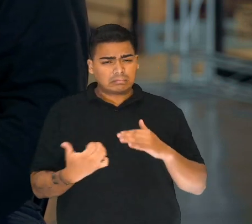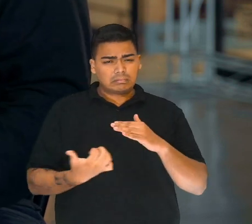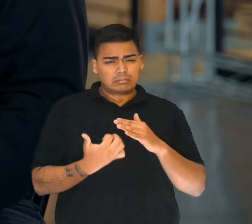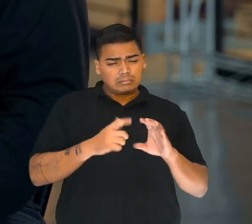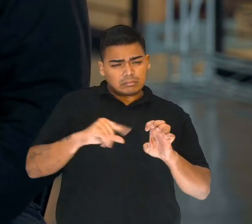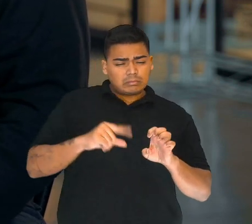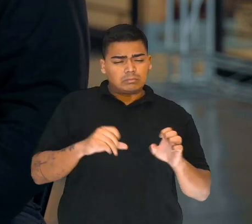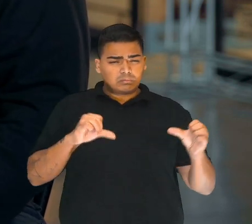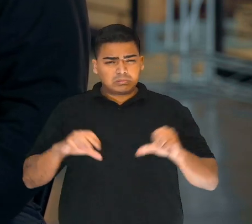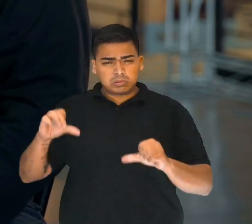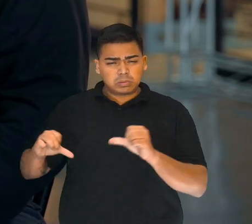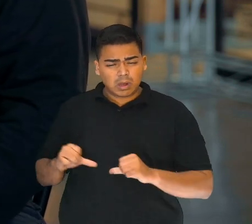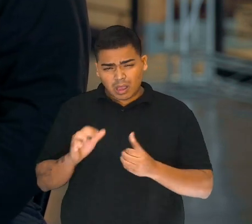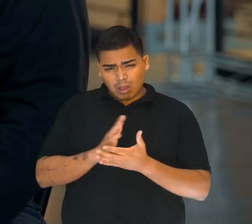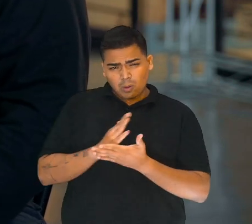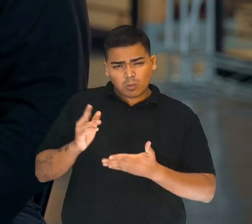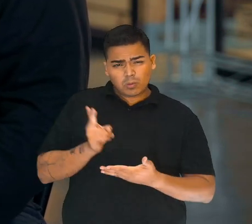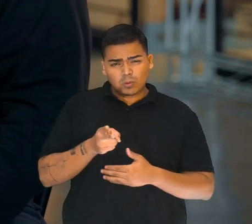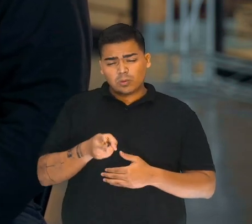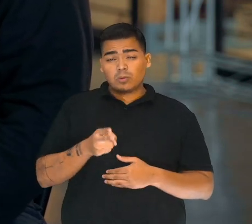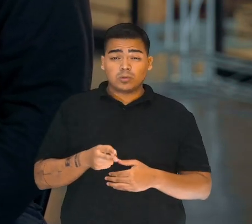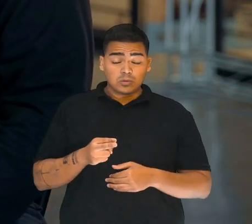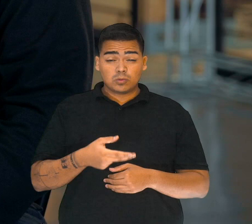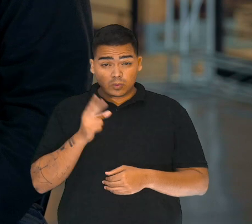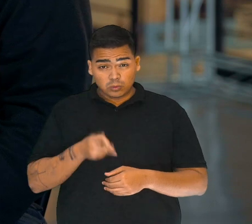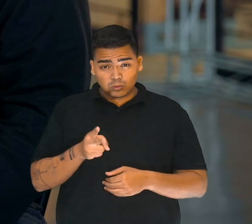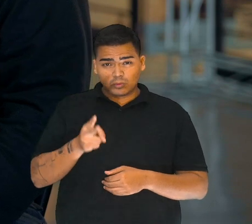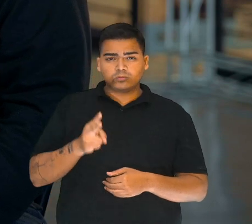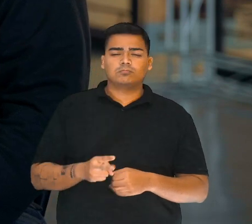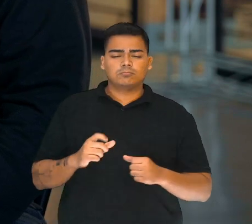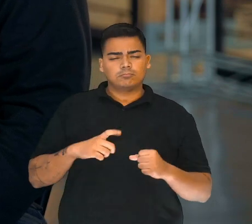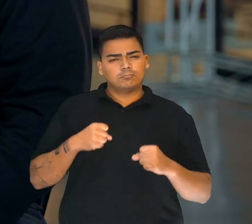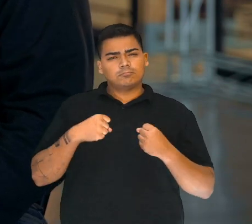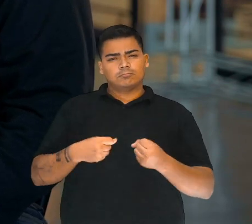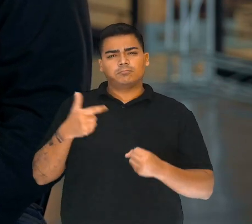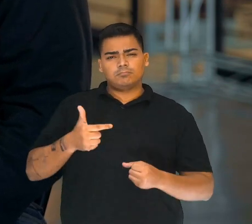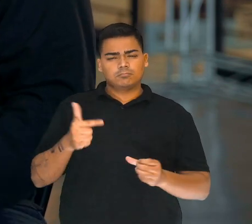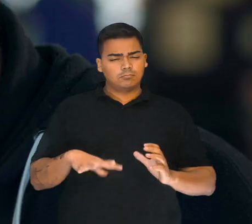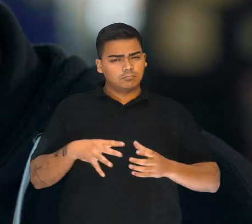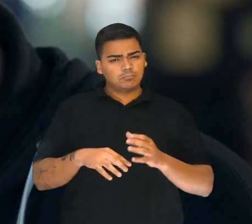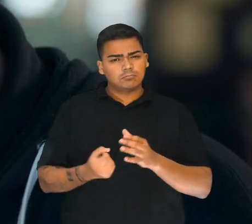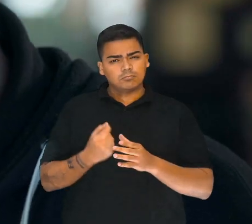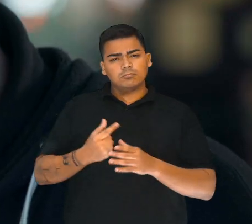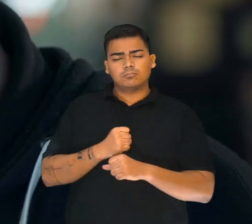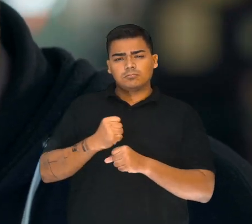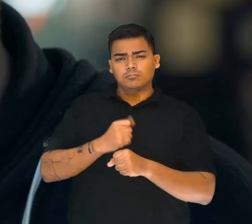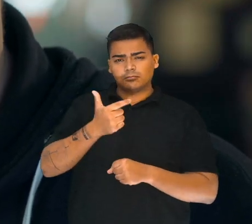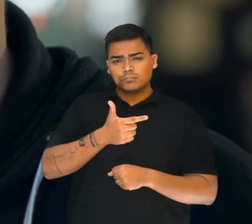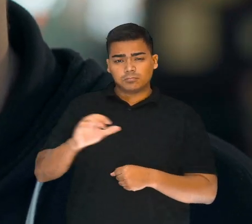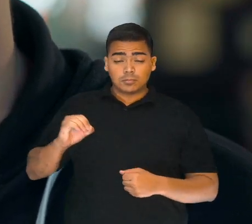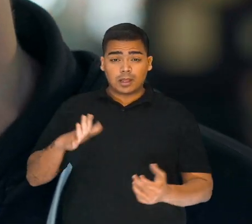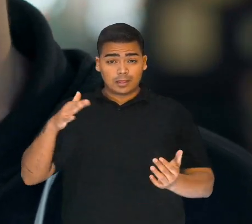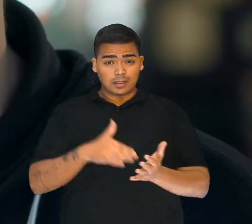fase, poucos sobreviveram, mas os que sobreviveram ajudaram a fortalecer essa segunda geração de startups que cresceu no início da década de